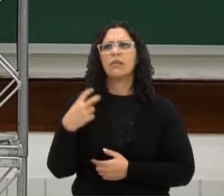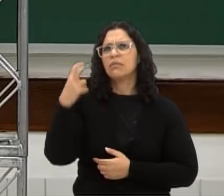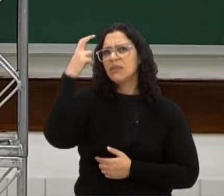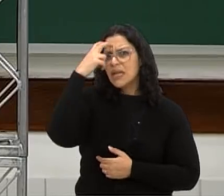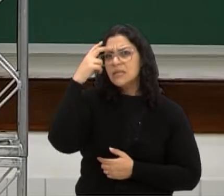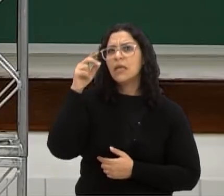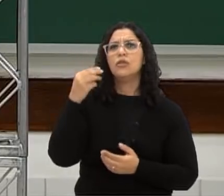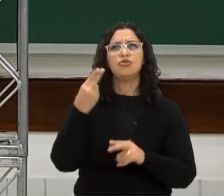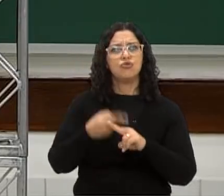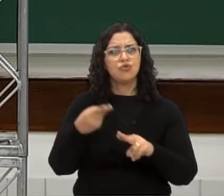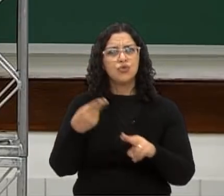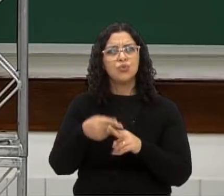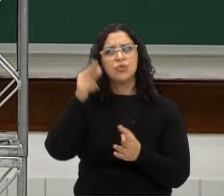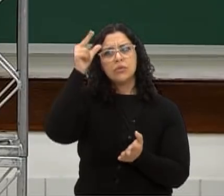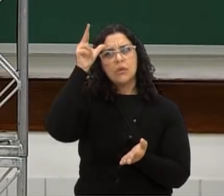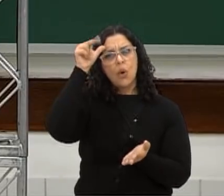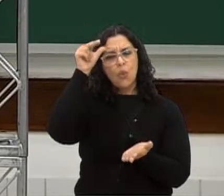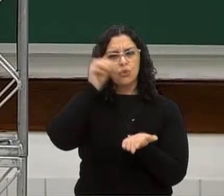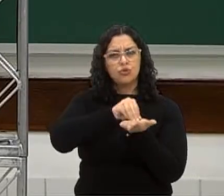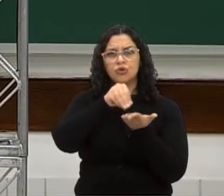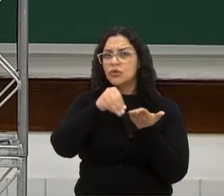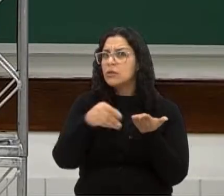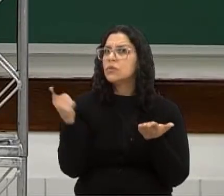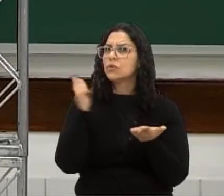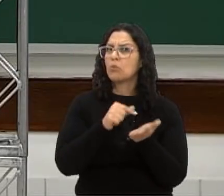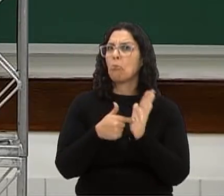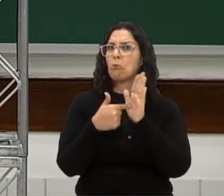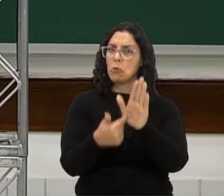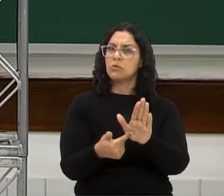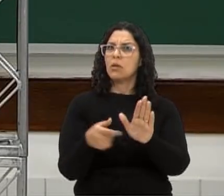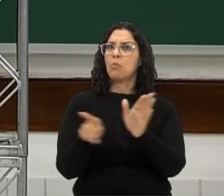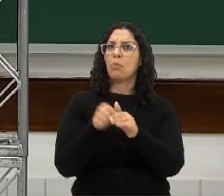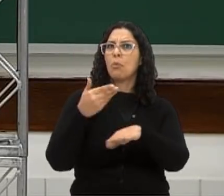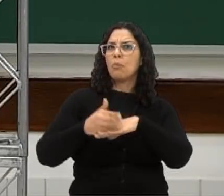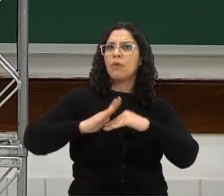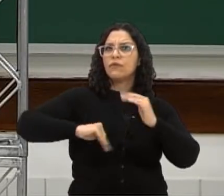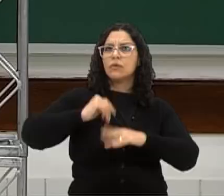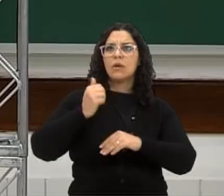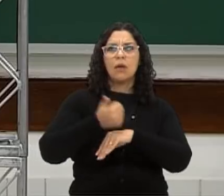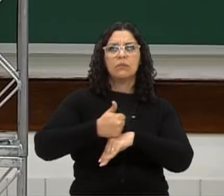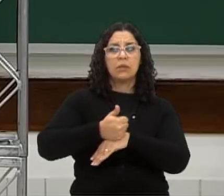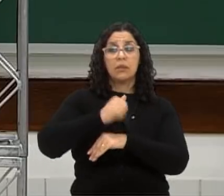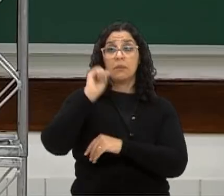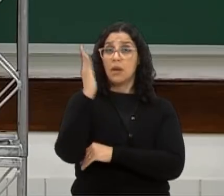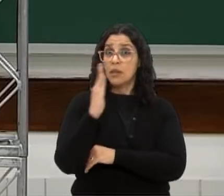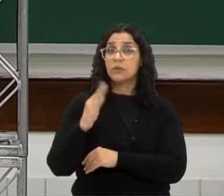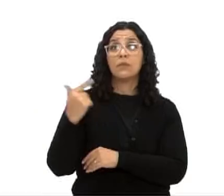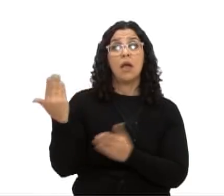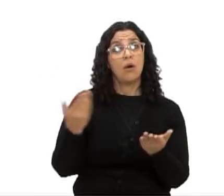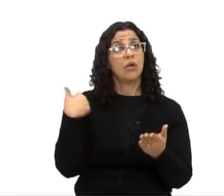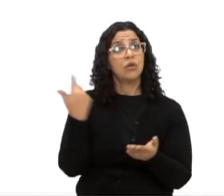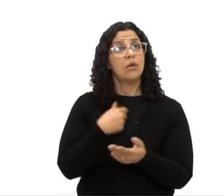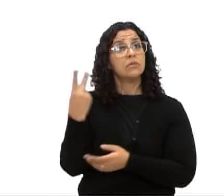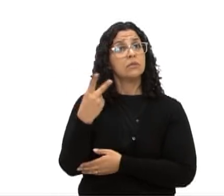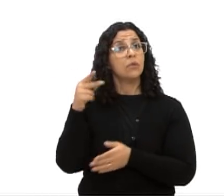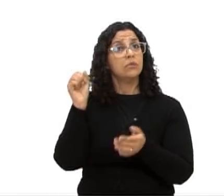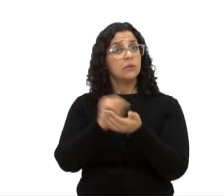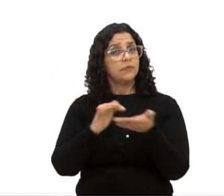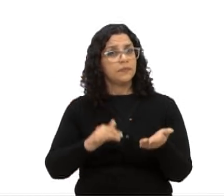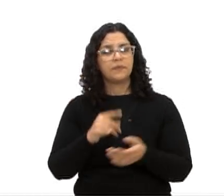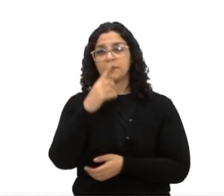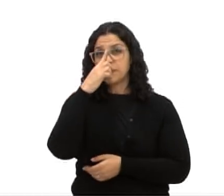inteligente com o xadrez. Conseguiu elevar o xadrez brasileiro aí a grande patamar. Baseado nisso, vamos para a segunda